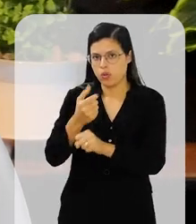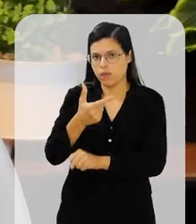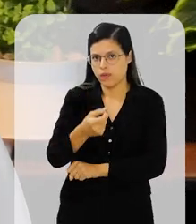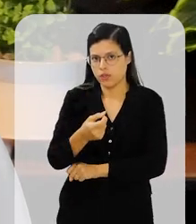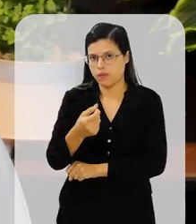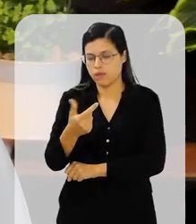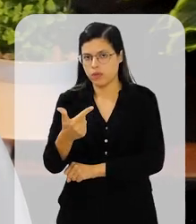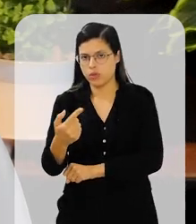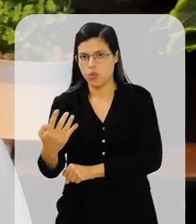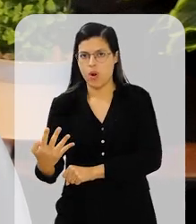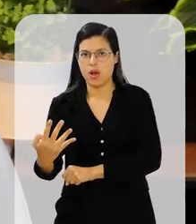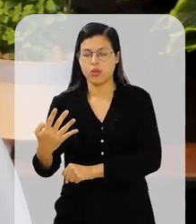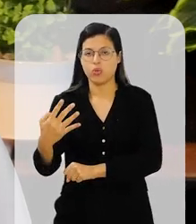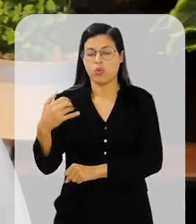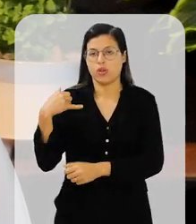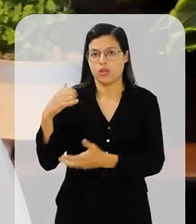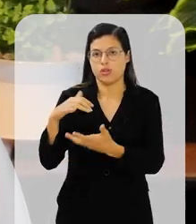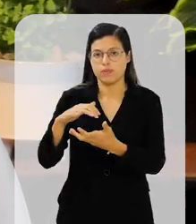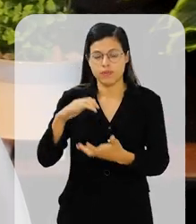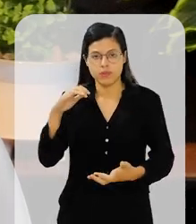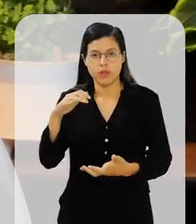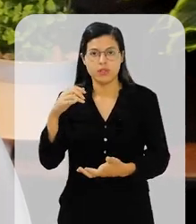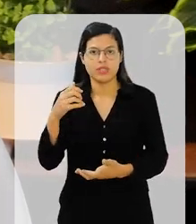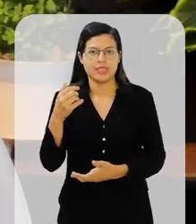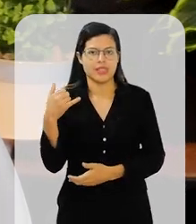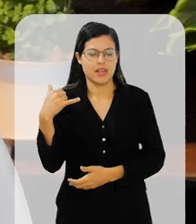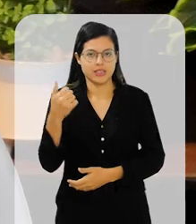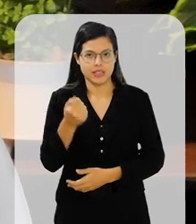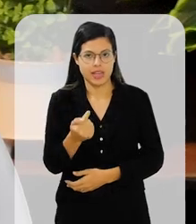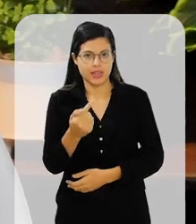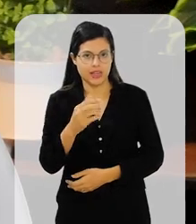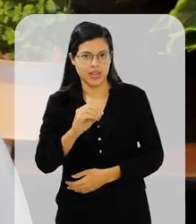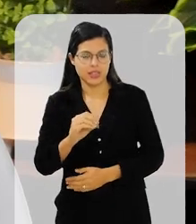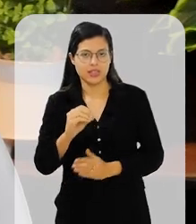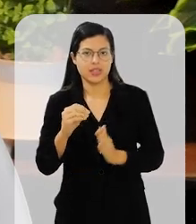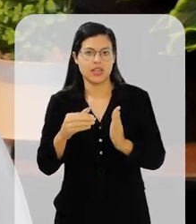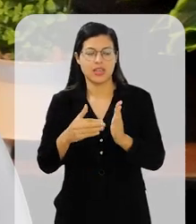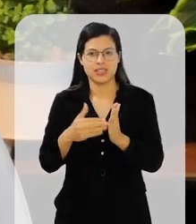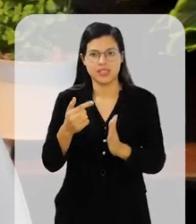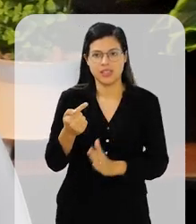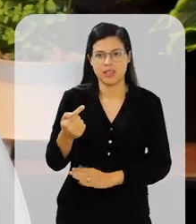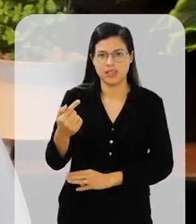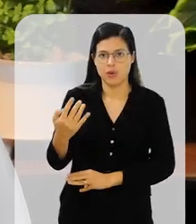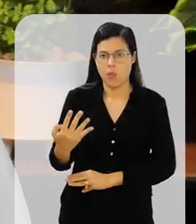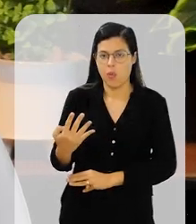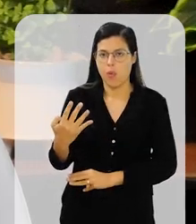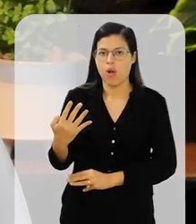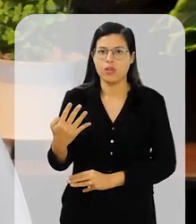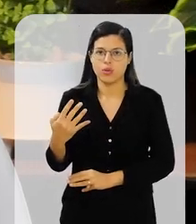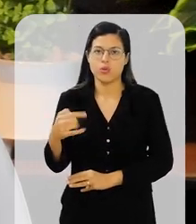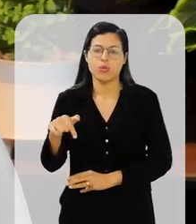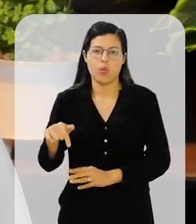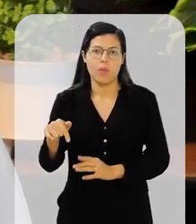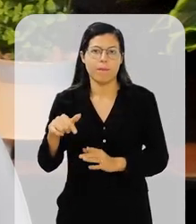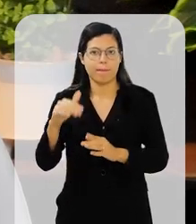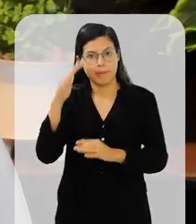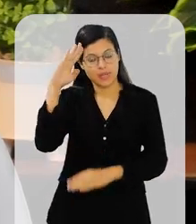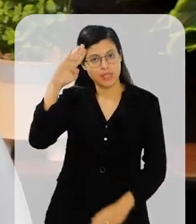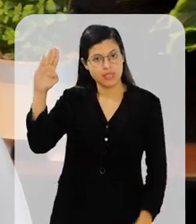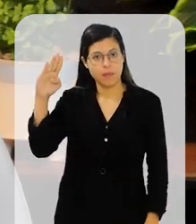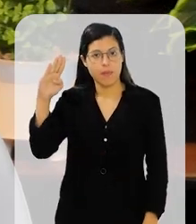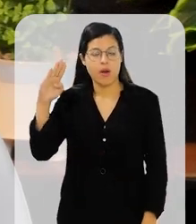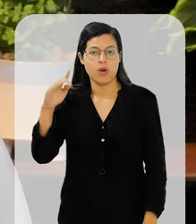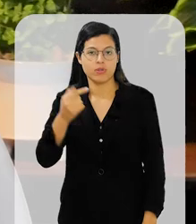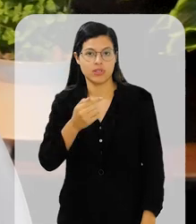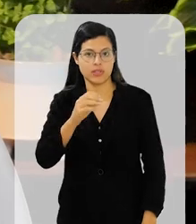2024. Idosos entre 70 e 74 anos foram os mais afetados e 60%